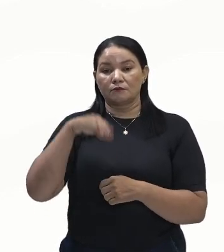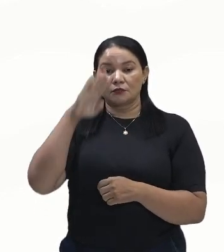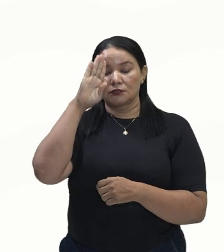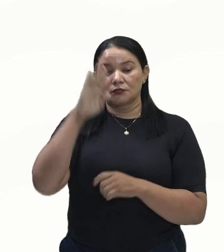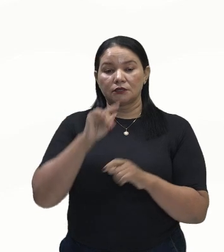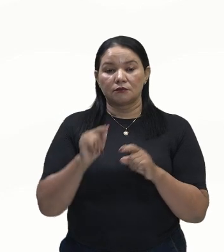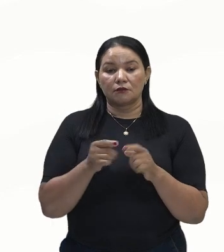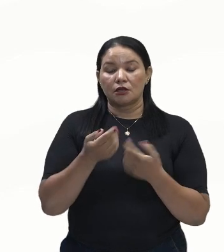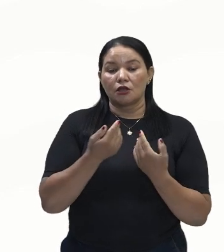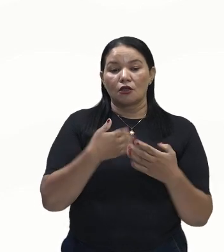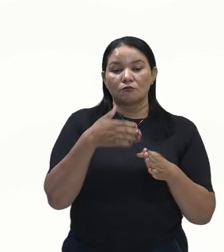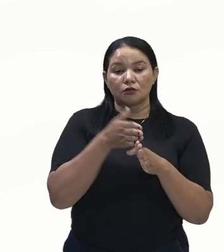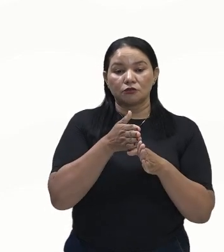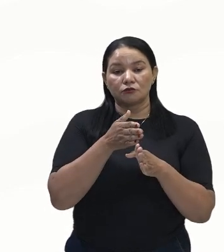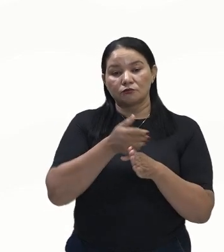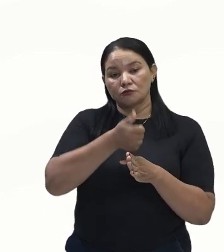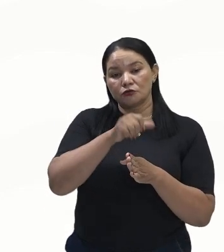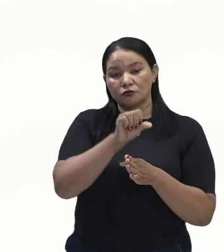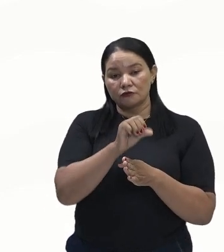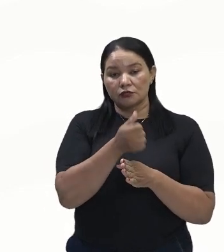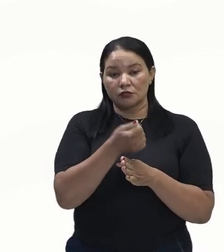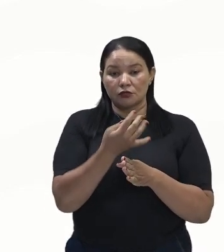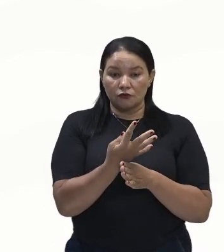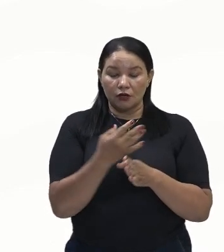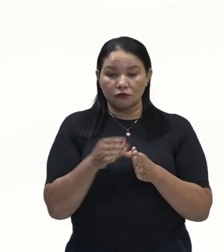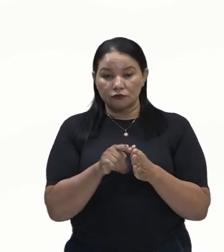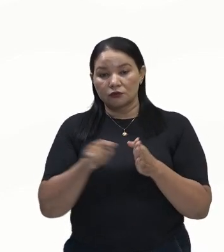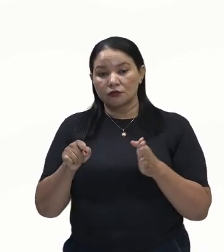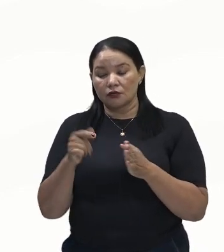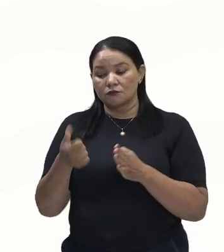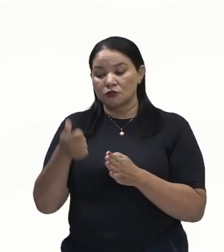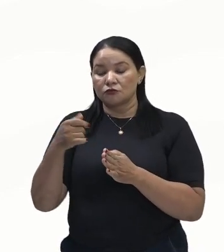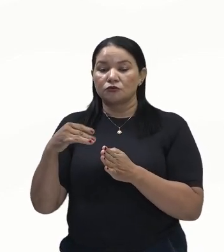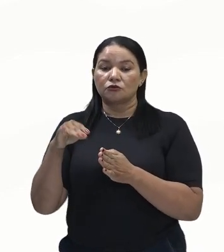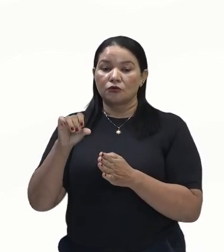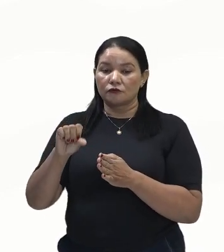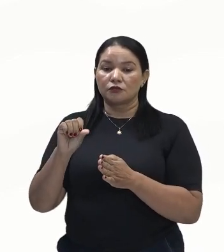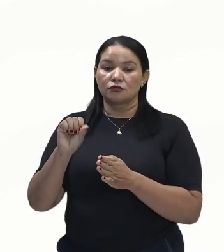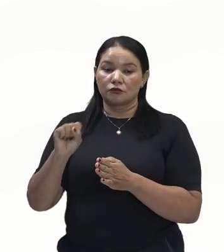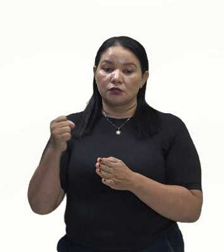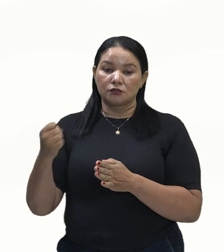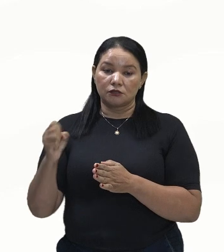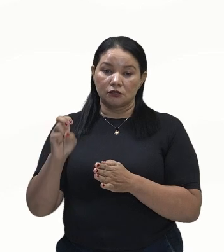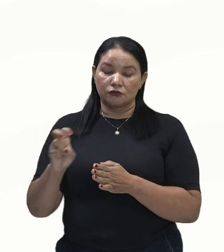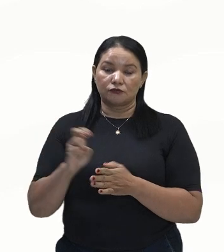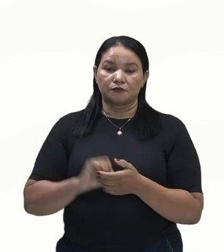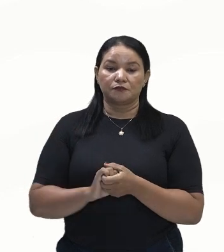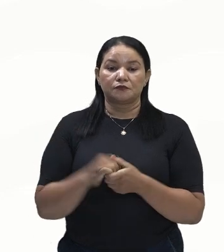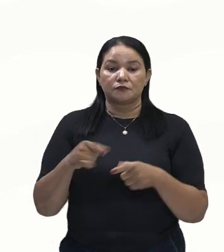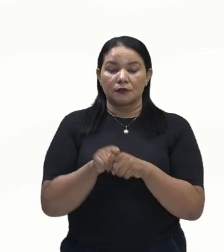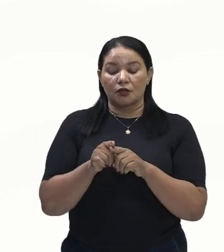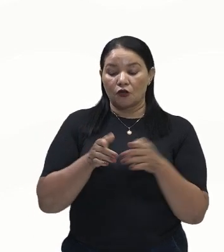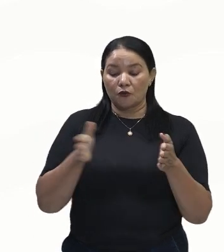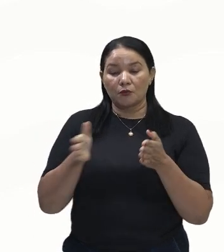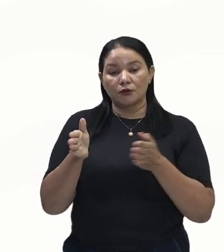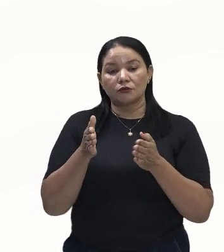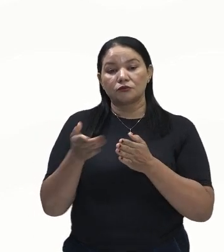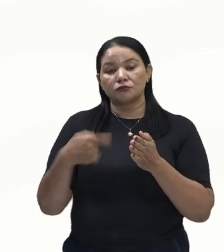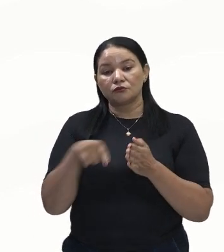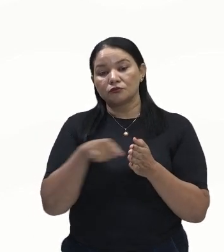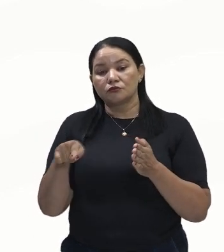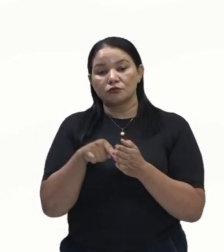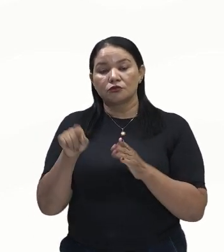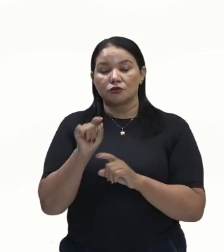entre 1964 e 1985. Esse período ele é marcado pelo que nós chamamos